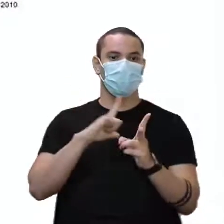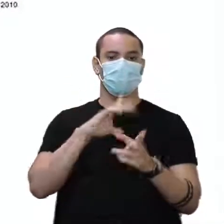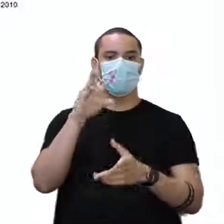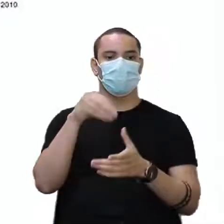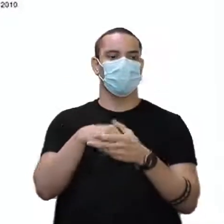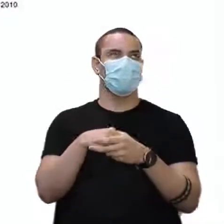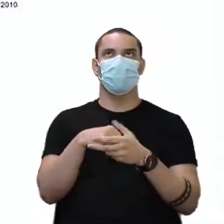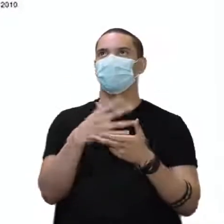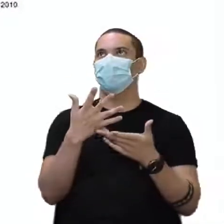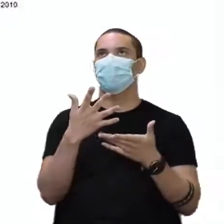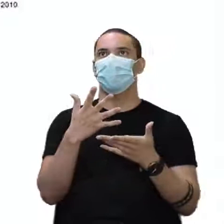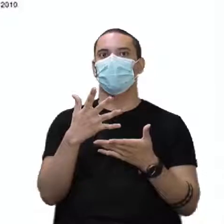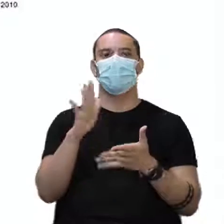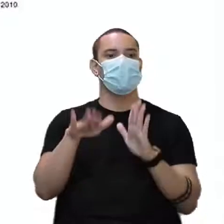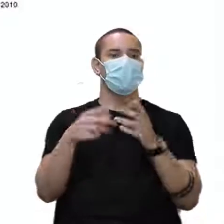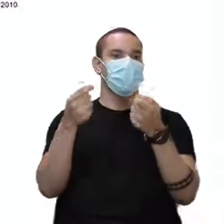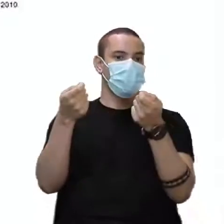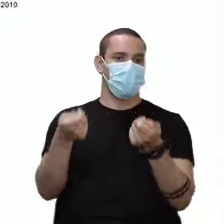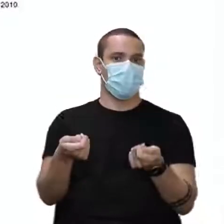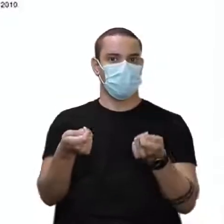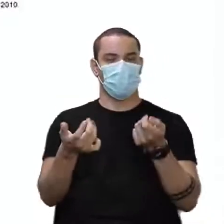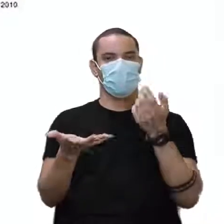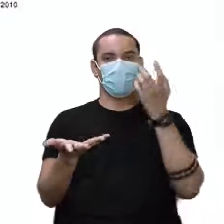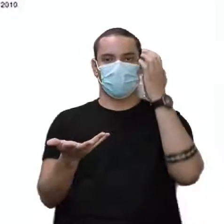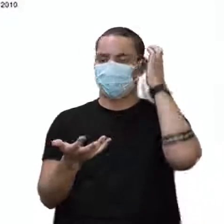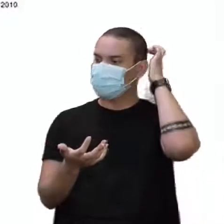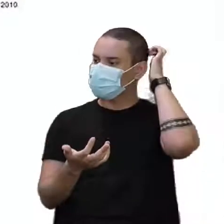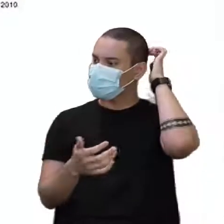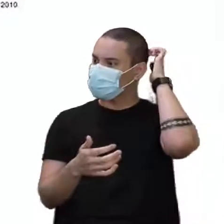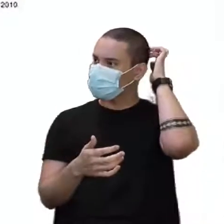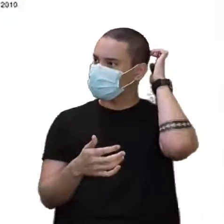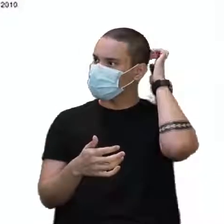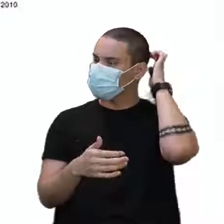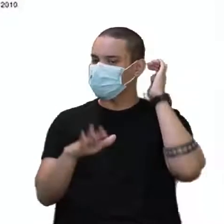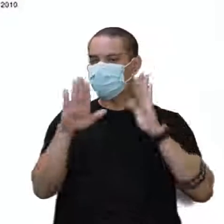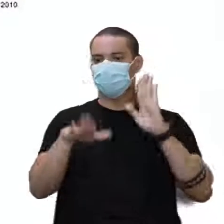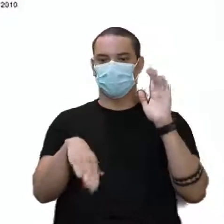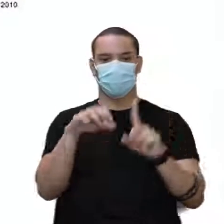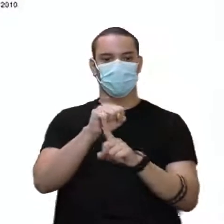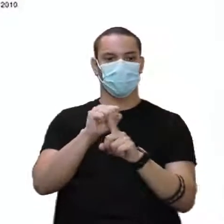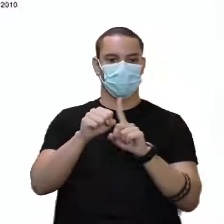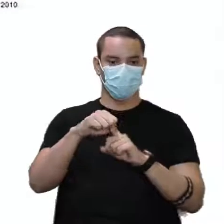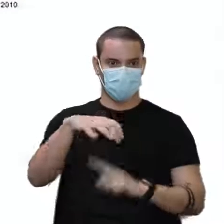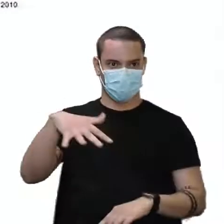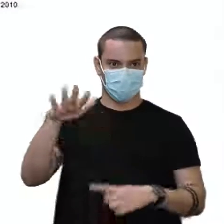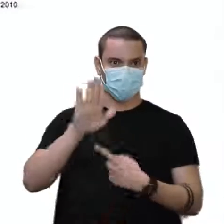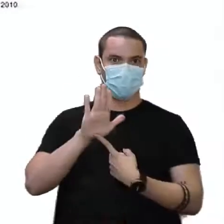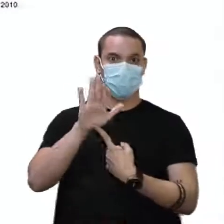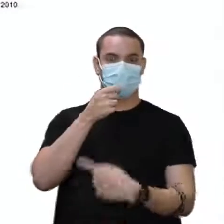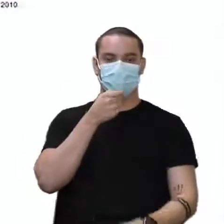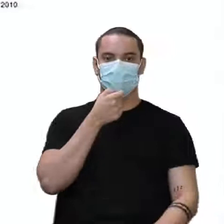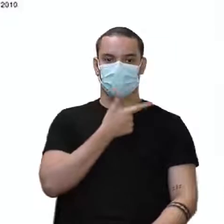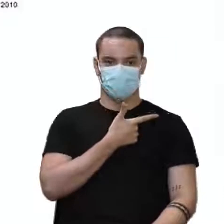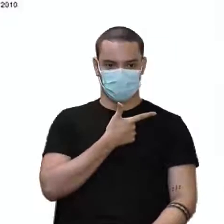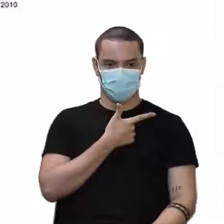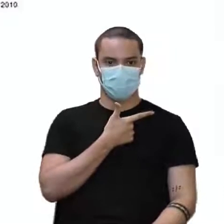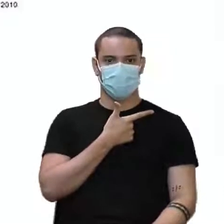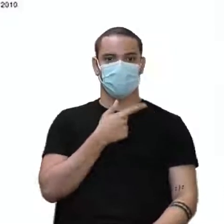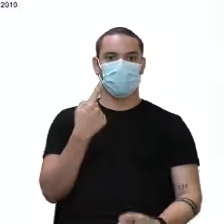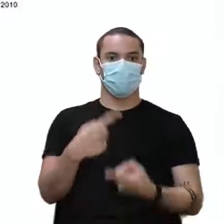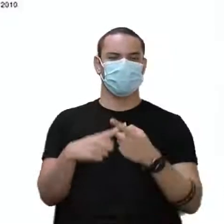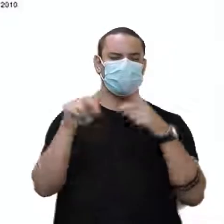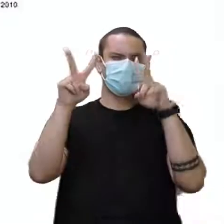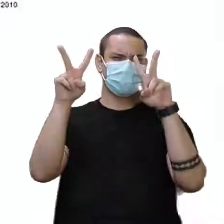com algo pesado, alguma questão social, às vezes ela vai mostrar um certo humor para vocês. Quando eu falo pesado, são